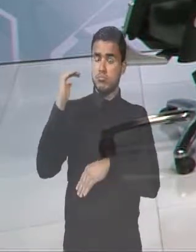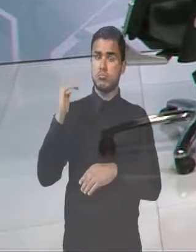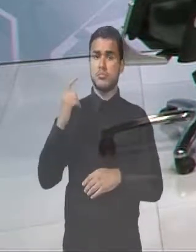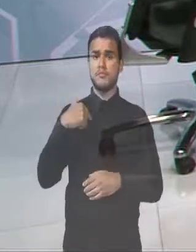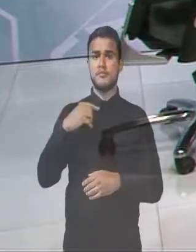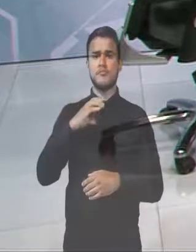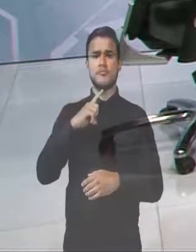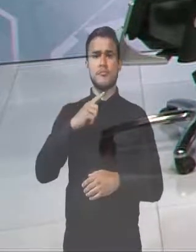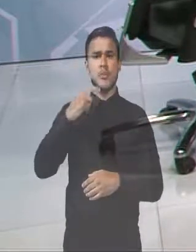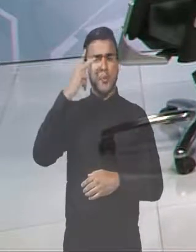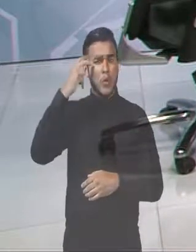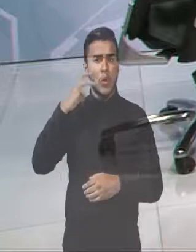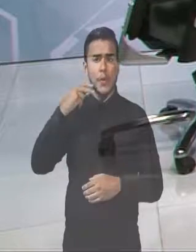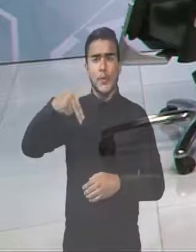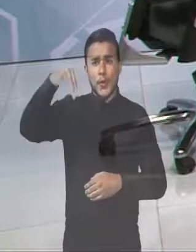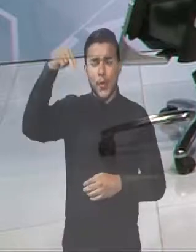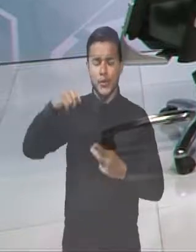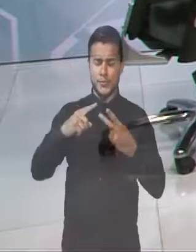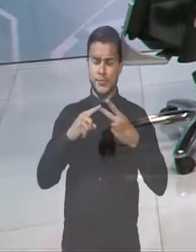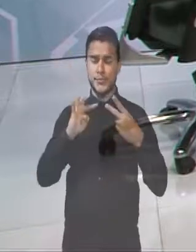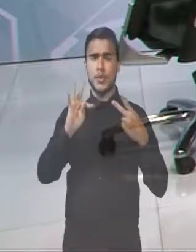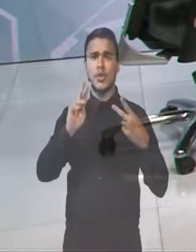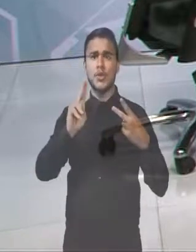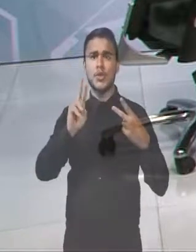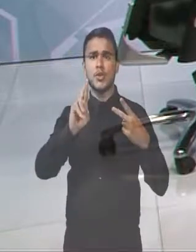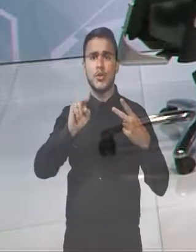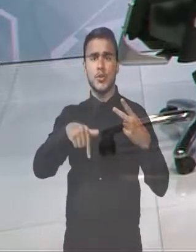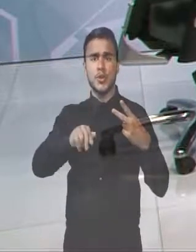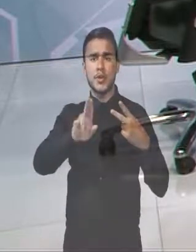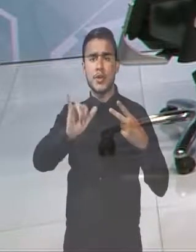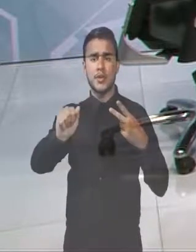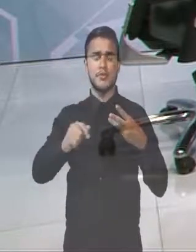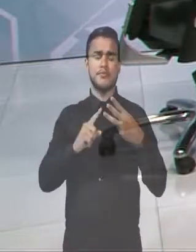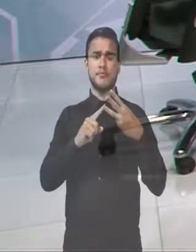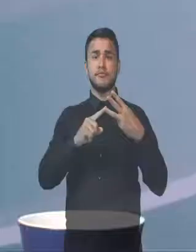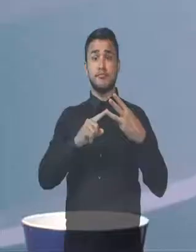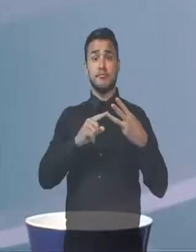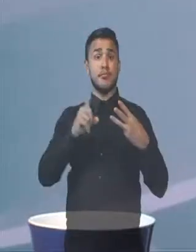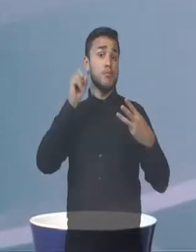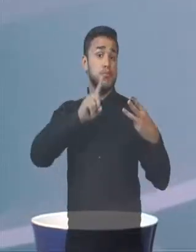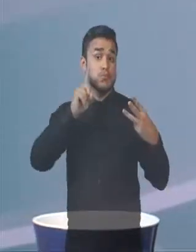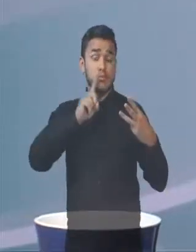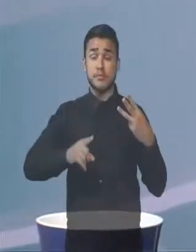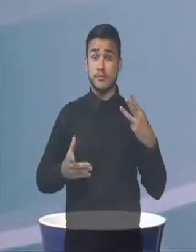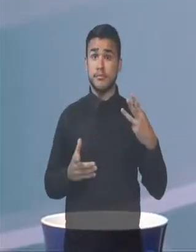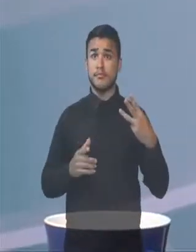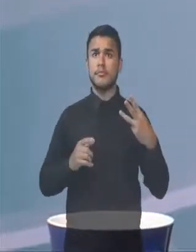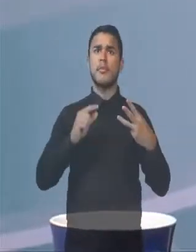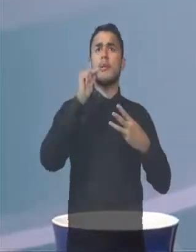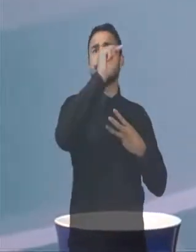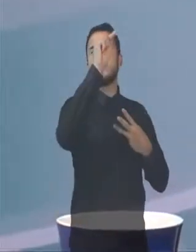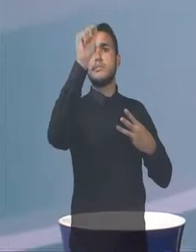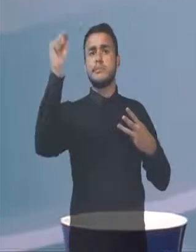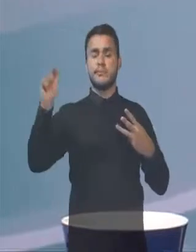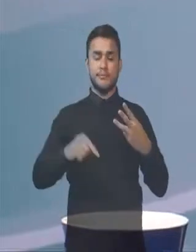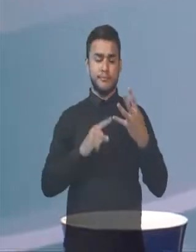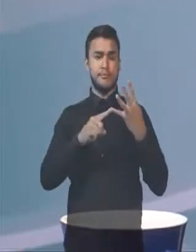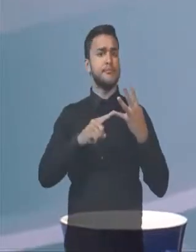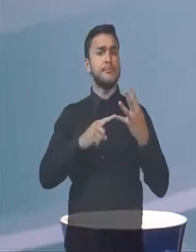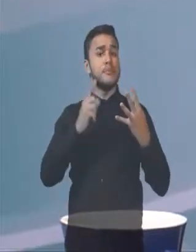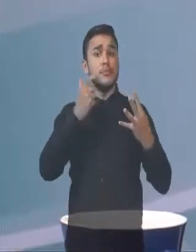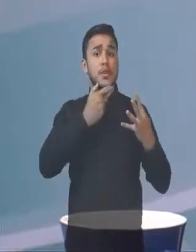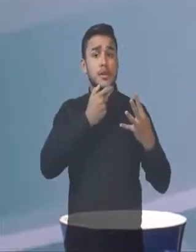Norte, Turquia, os Estados Unidos, o que acontece hoje na